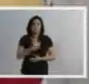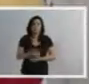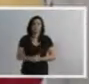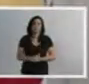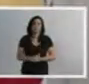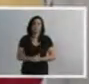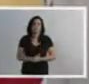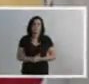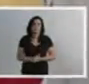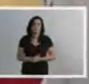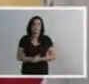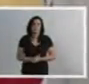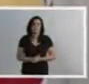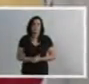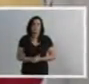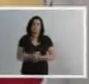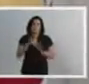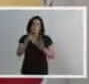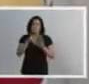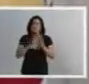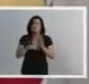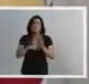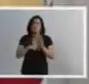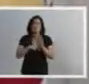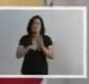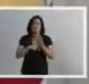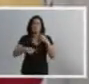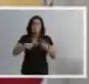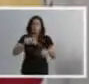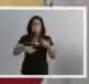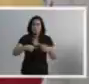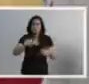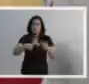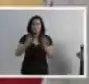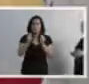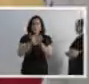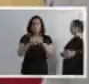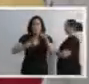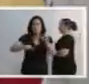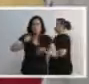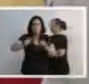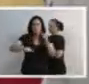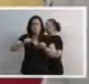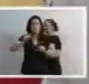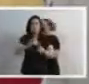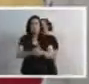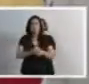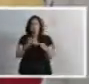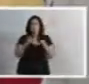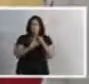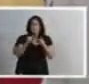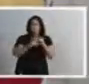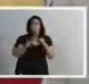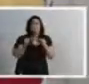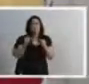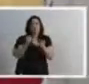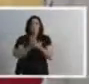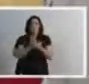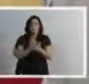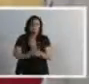tantos projetos tantos debates que juntos analisamos não concordamos com tudo